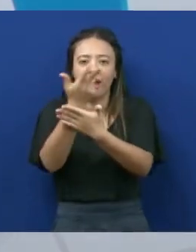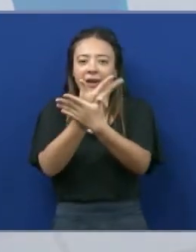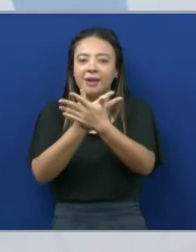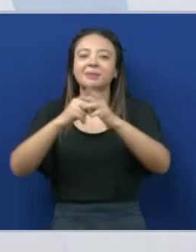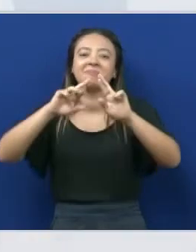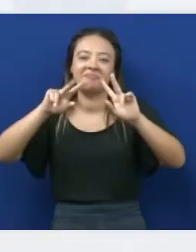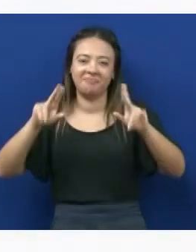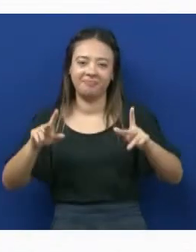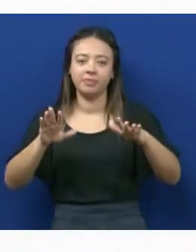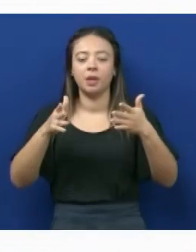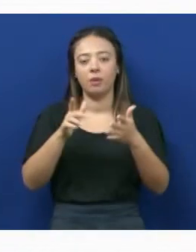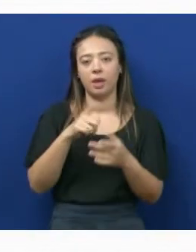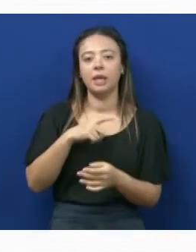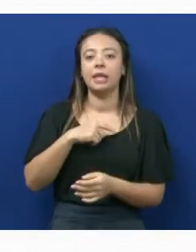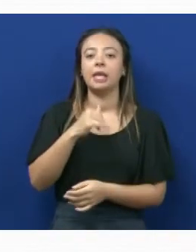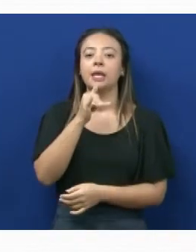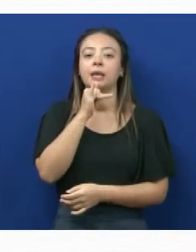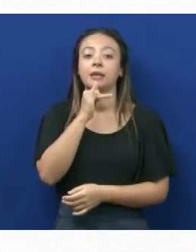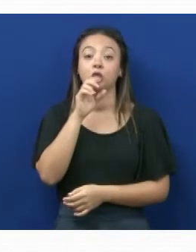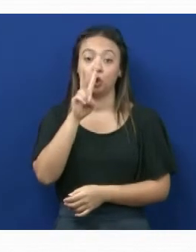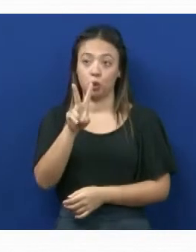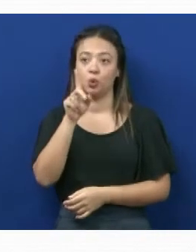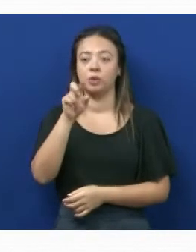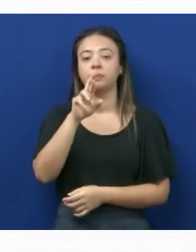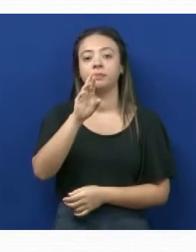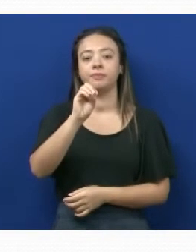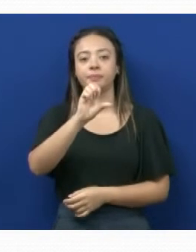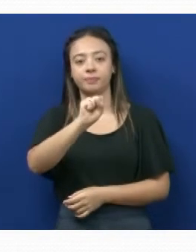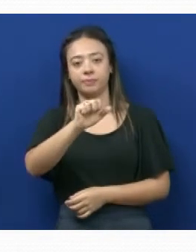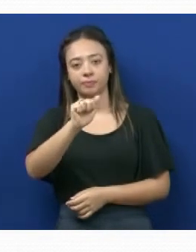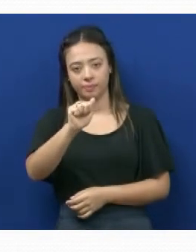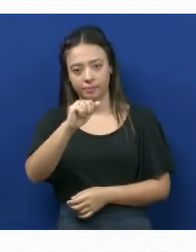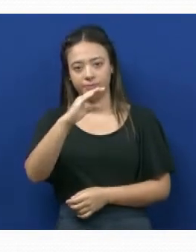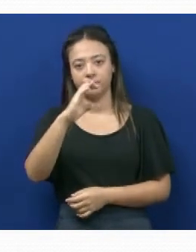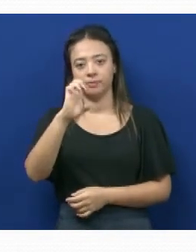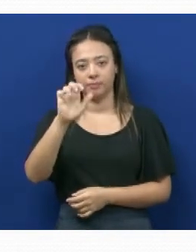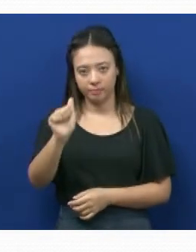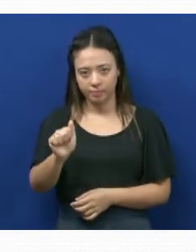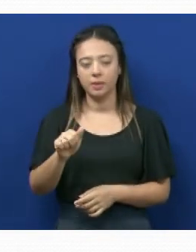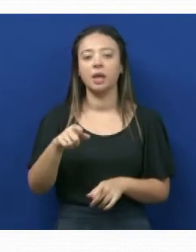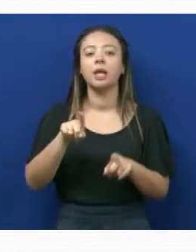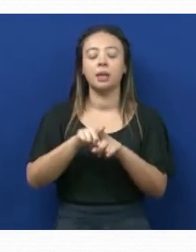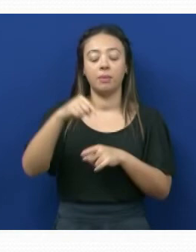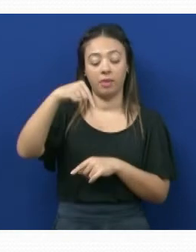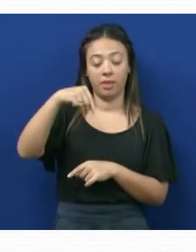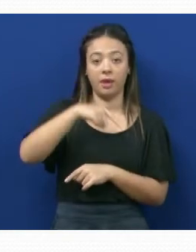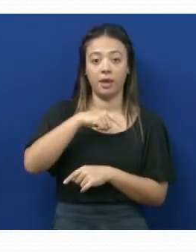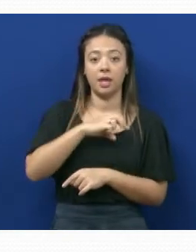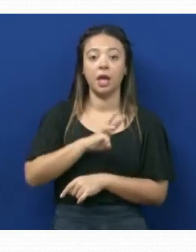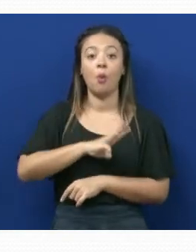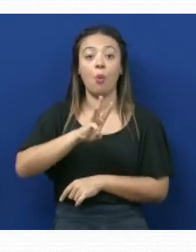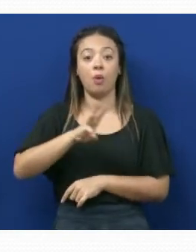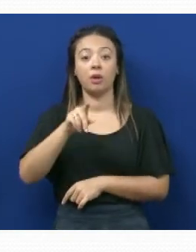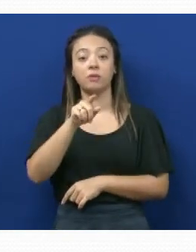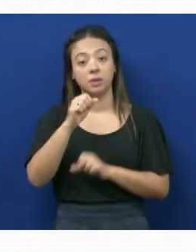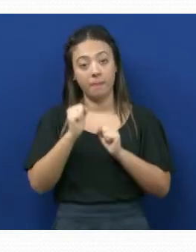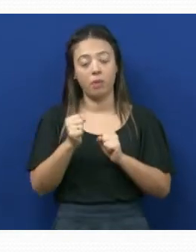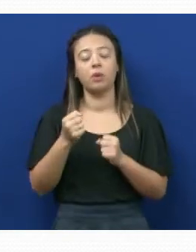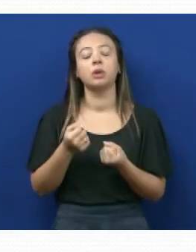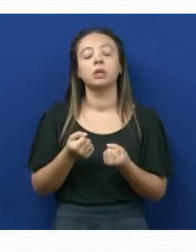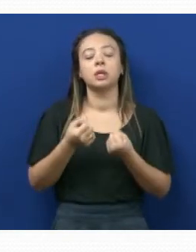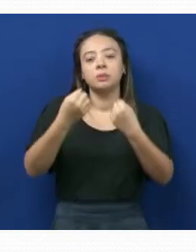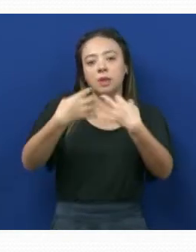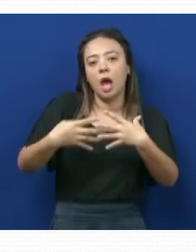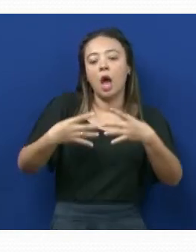nós temos 2 modelos de rosácea, depois eu vou passar o link para você verificar como se faz isso, tá? Tem o passo a passo de como faz